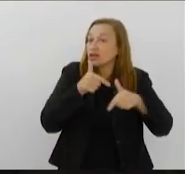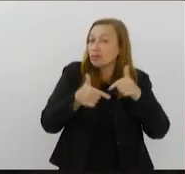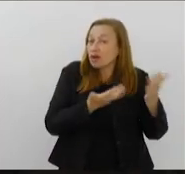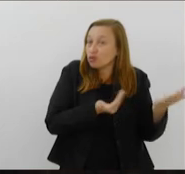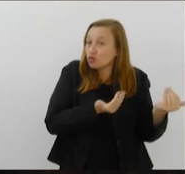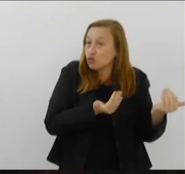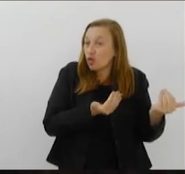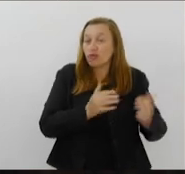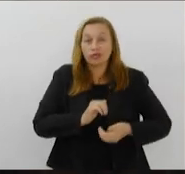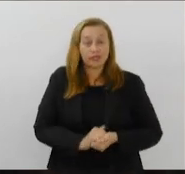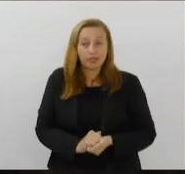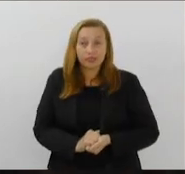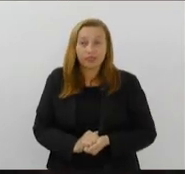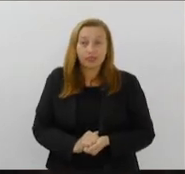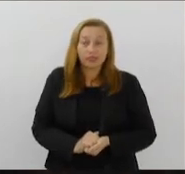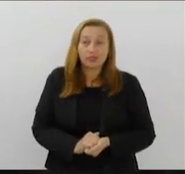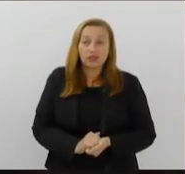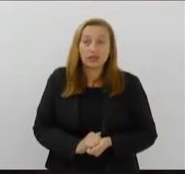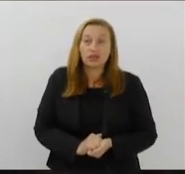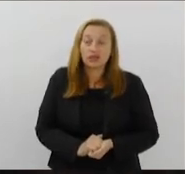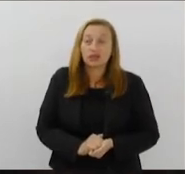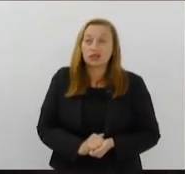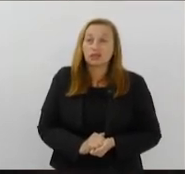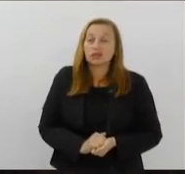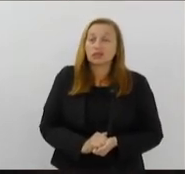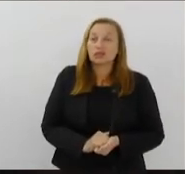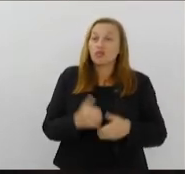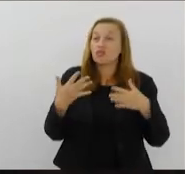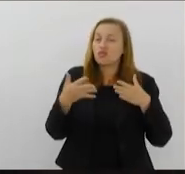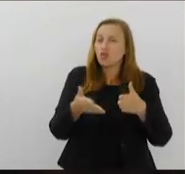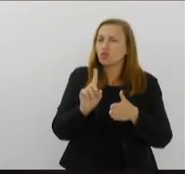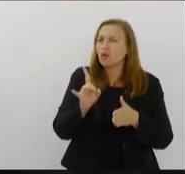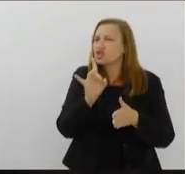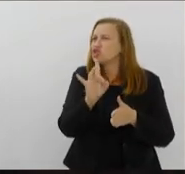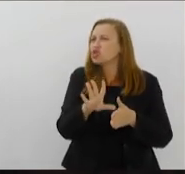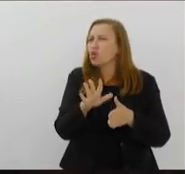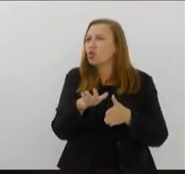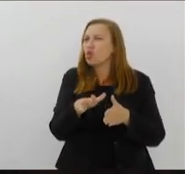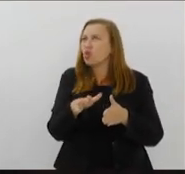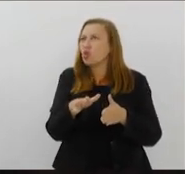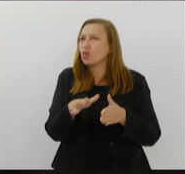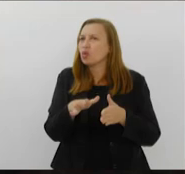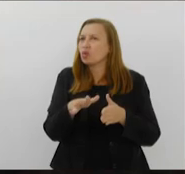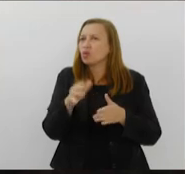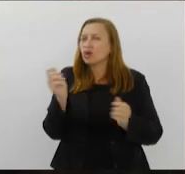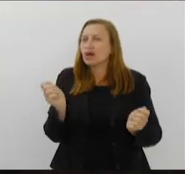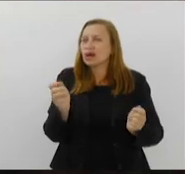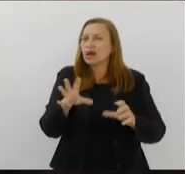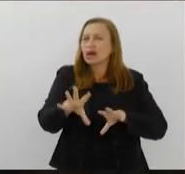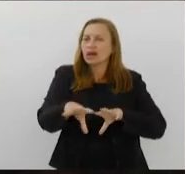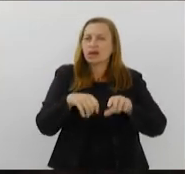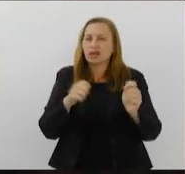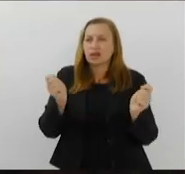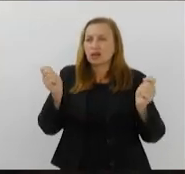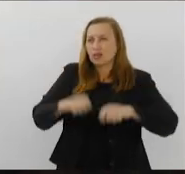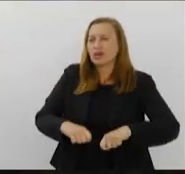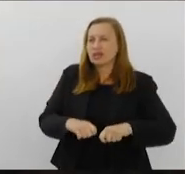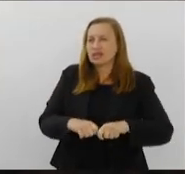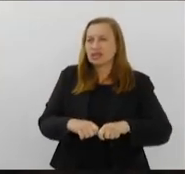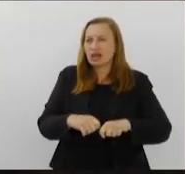Jovem. Ele tem uma abordagem que não é somente de trazer e capacitar e transmitir o